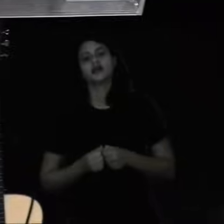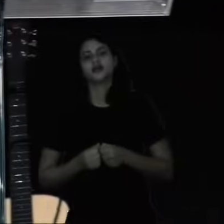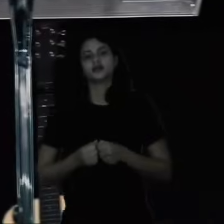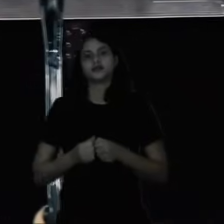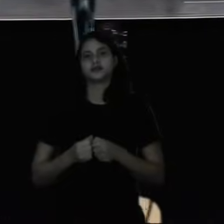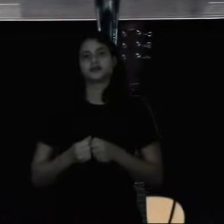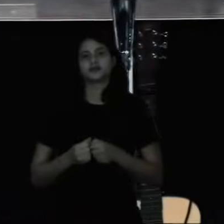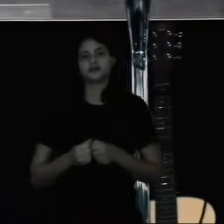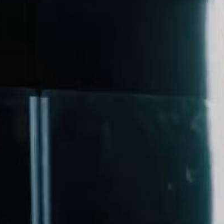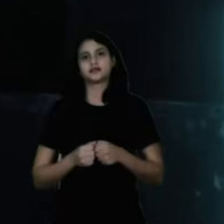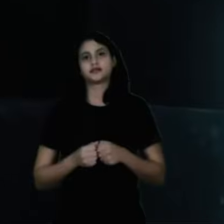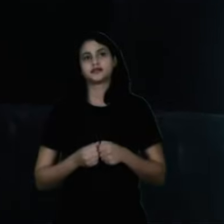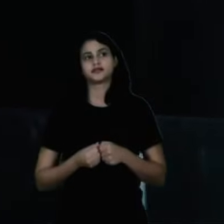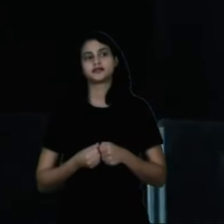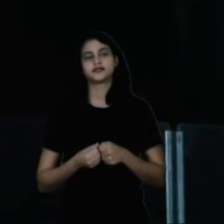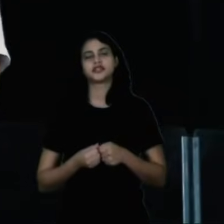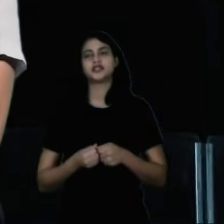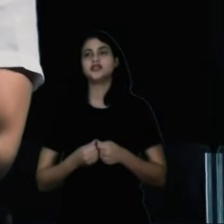do avestruz,